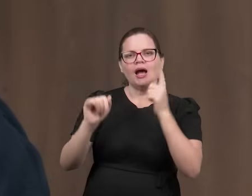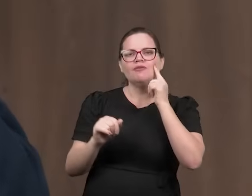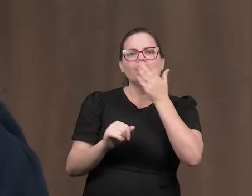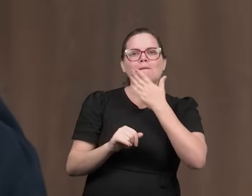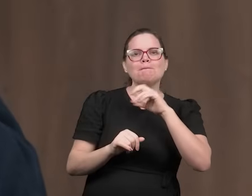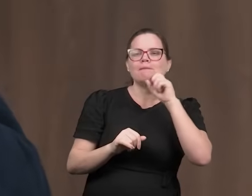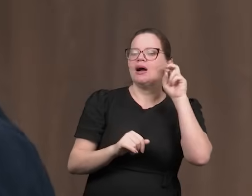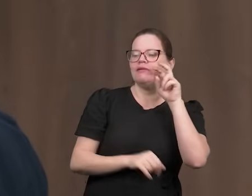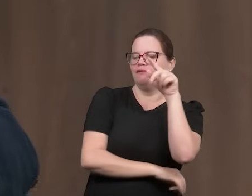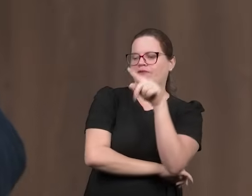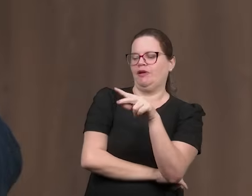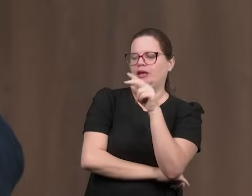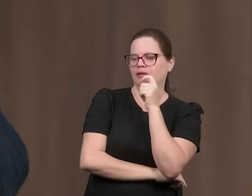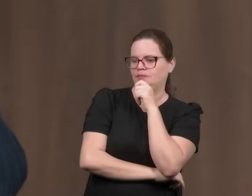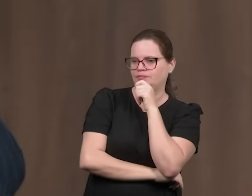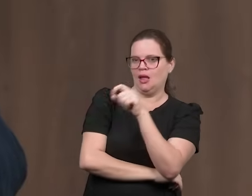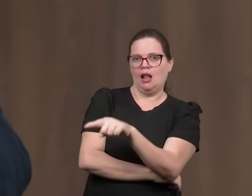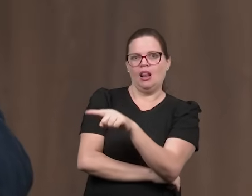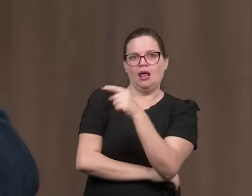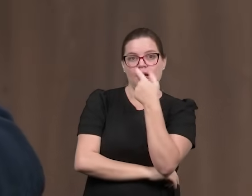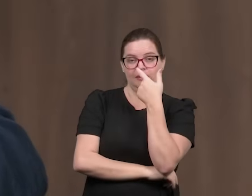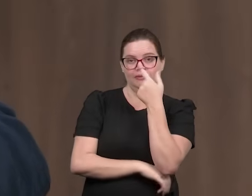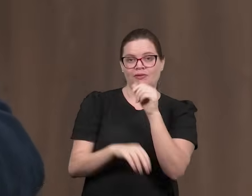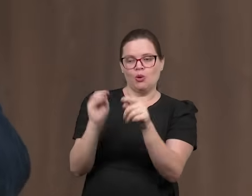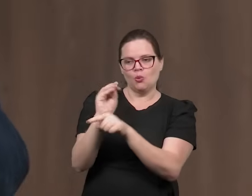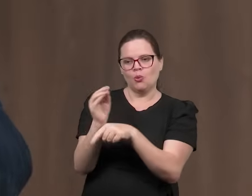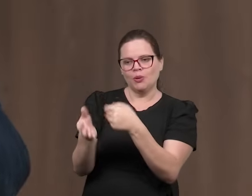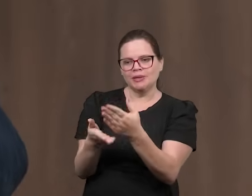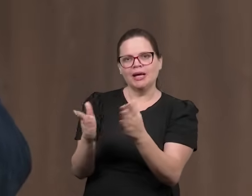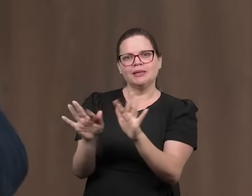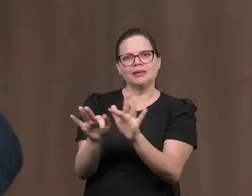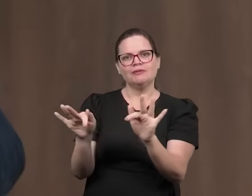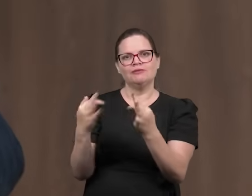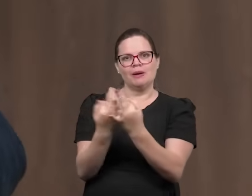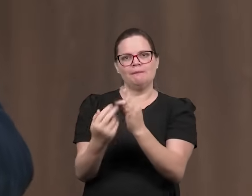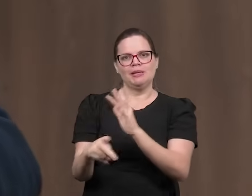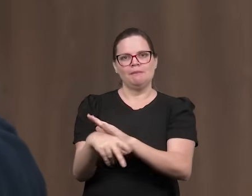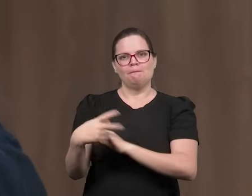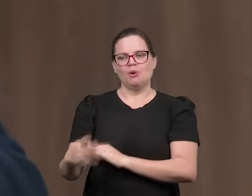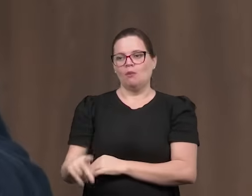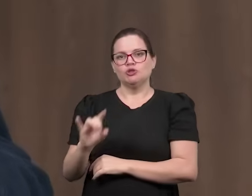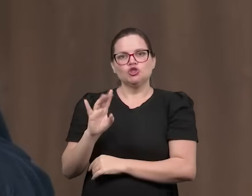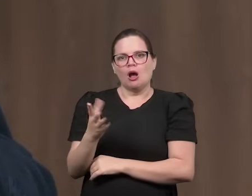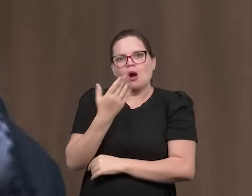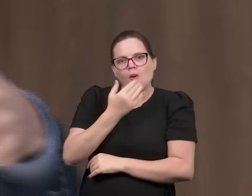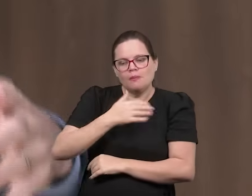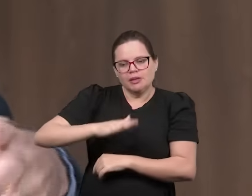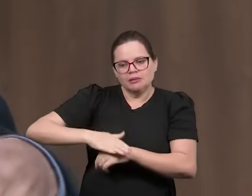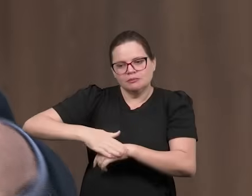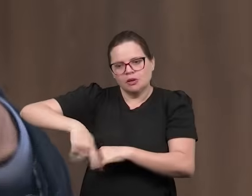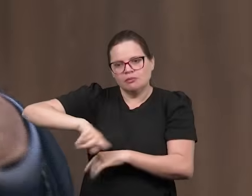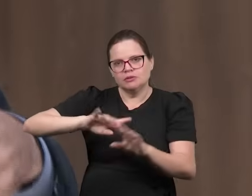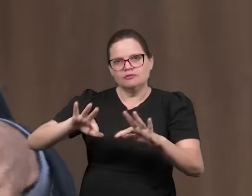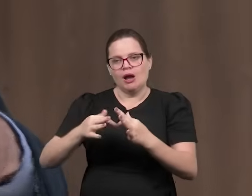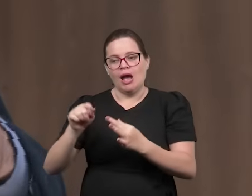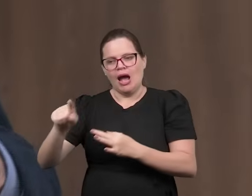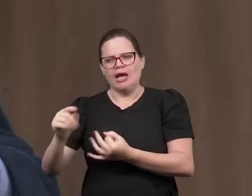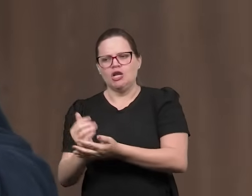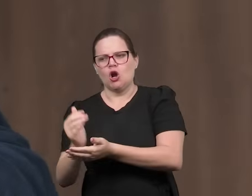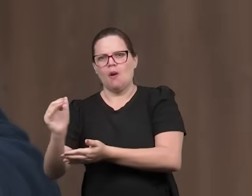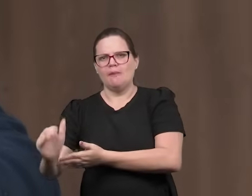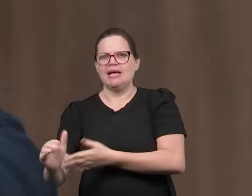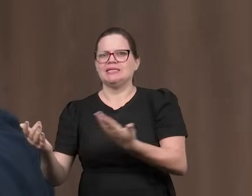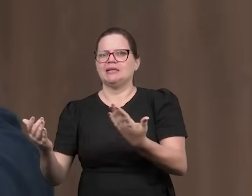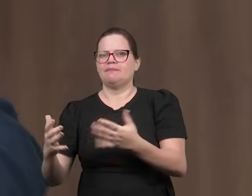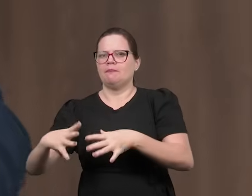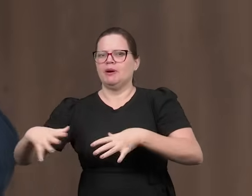e antes a criação era restrita à família ali, era para autossubsistência ali, e ele começa a ampliar o negócio. E o pai